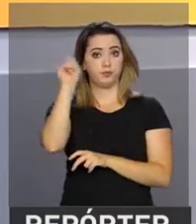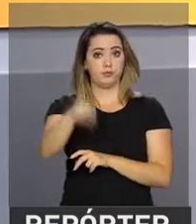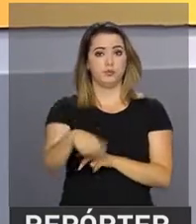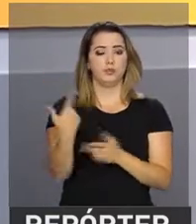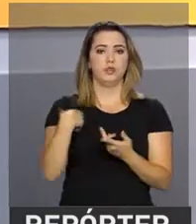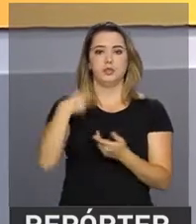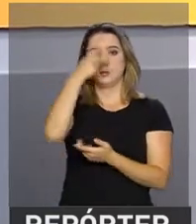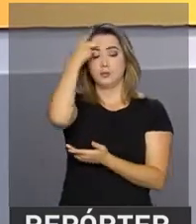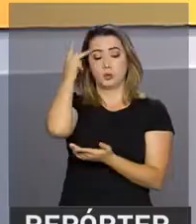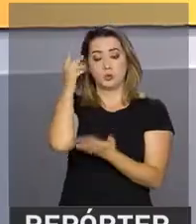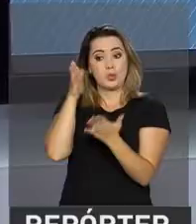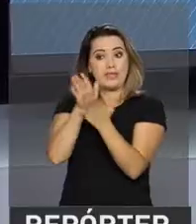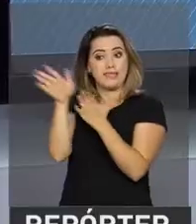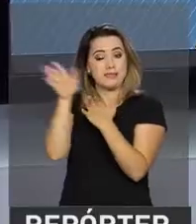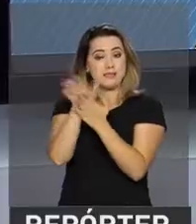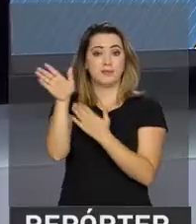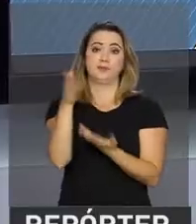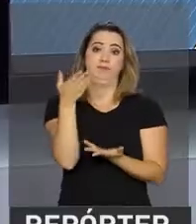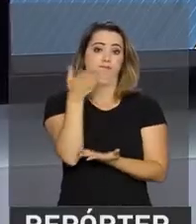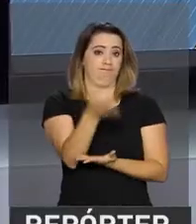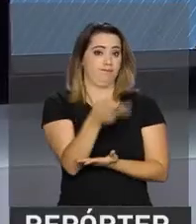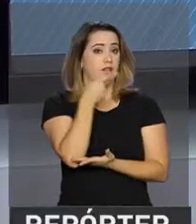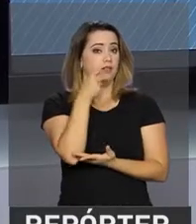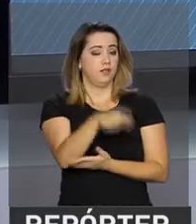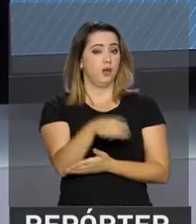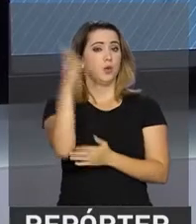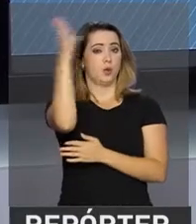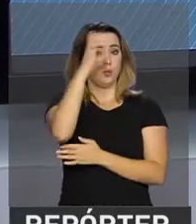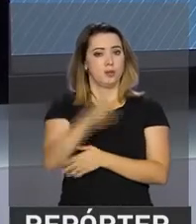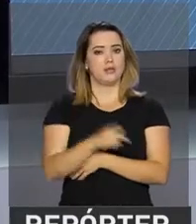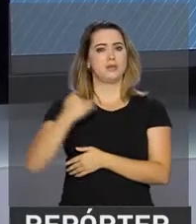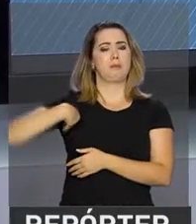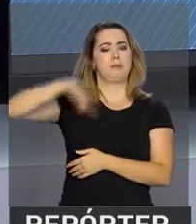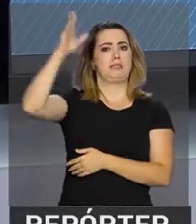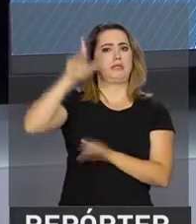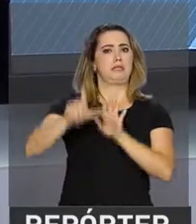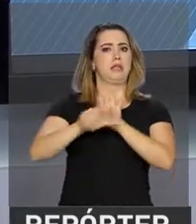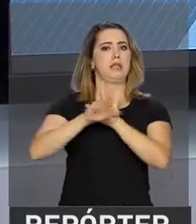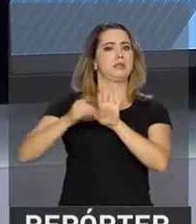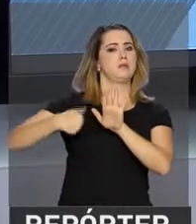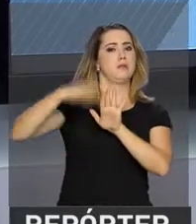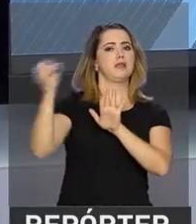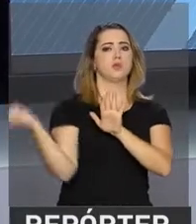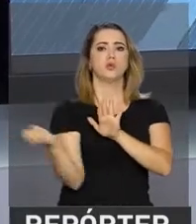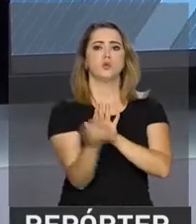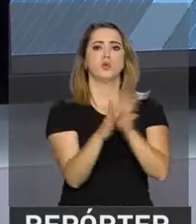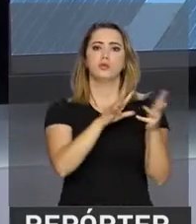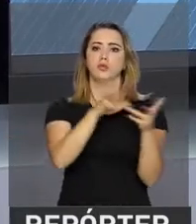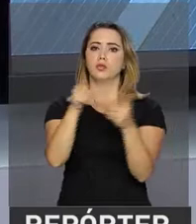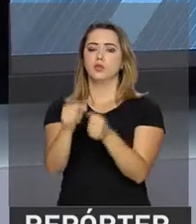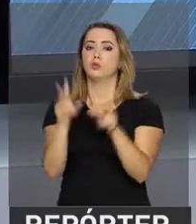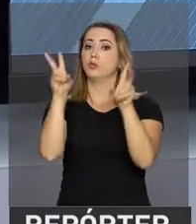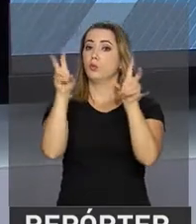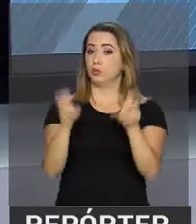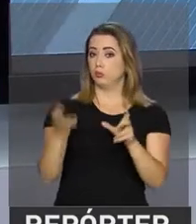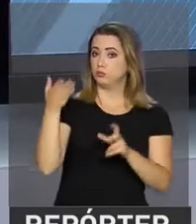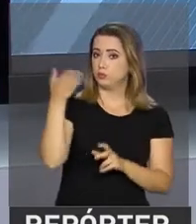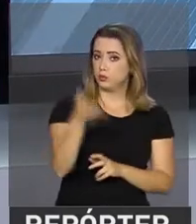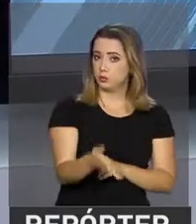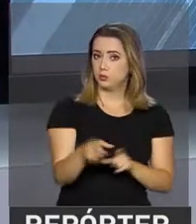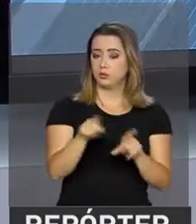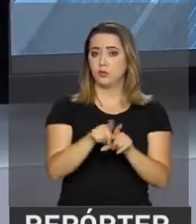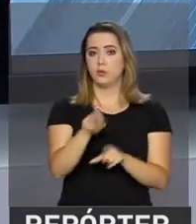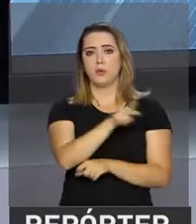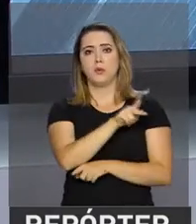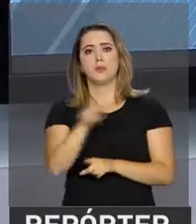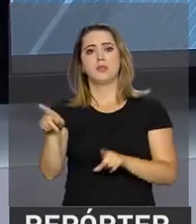dos refugiados. Temer destacou que o Brasil tem uma das leis mais modernas do mundo sobre o assunto. O presidente